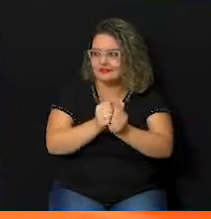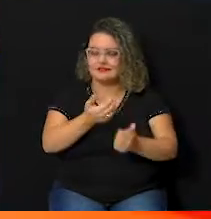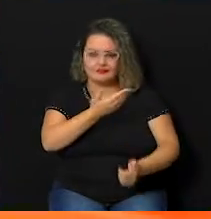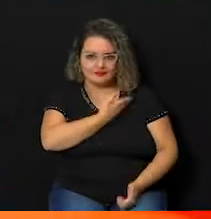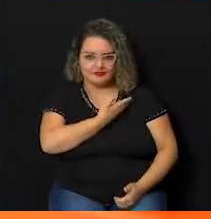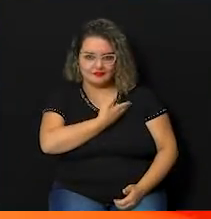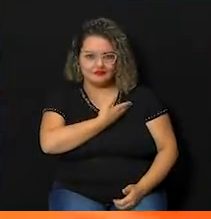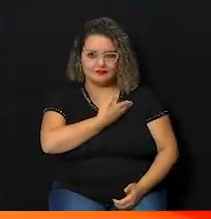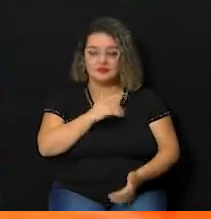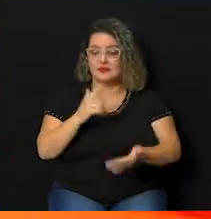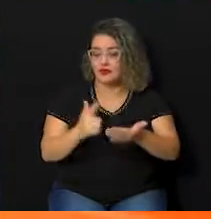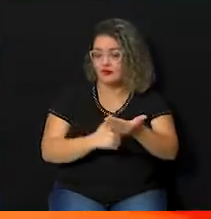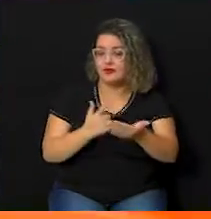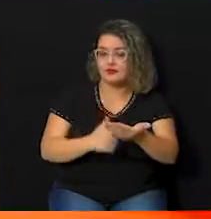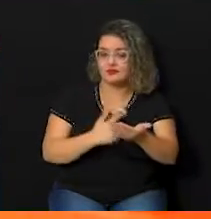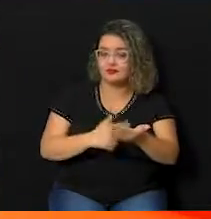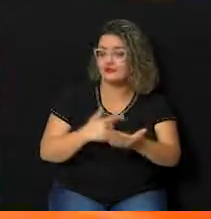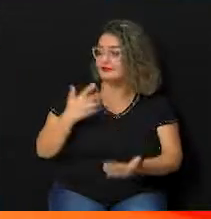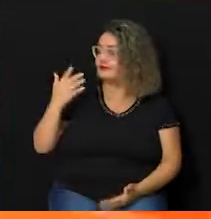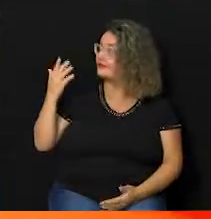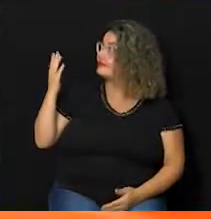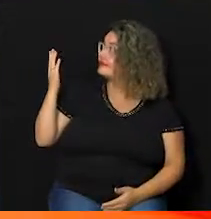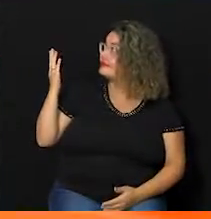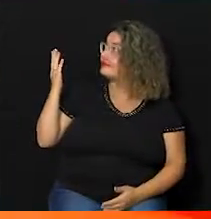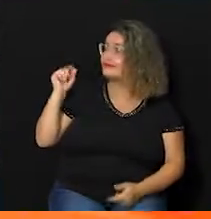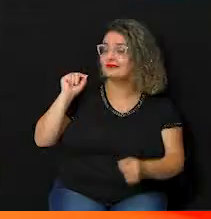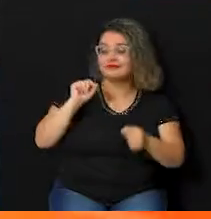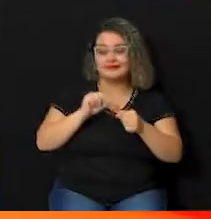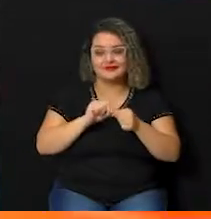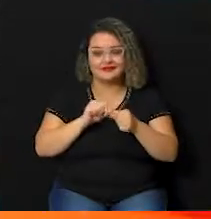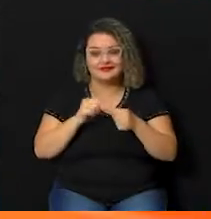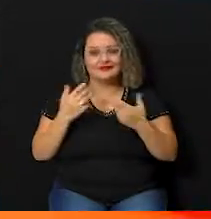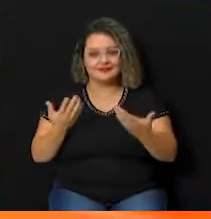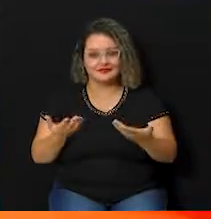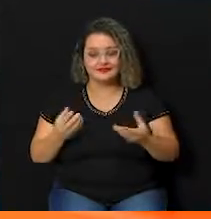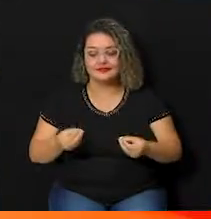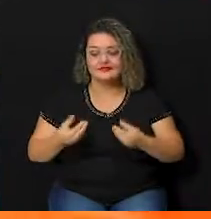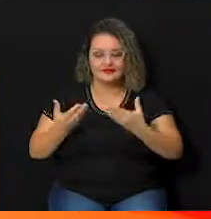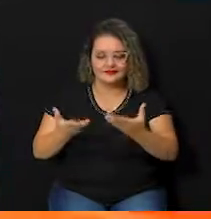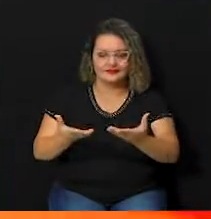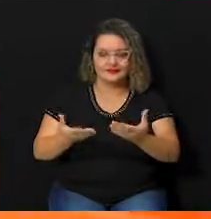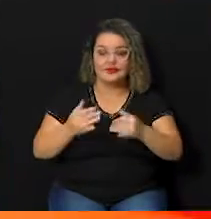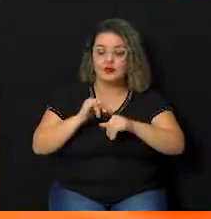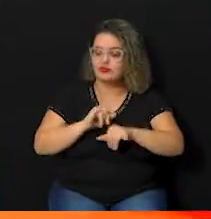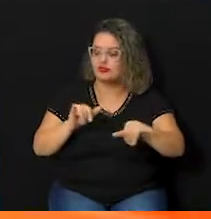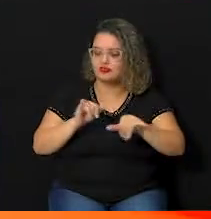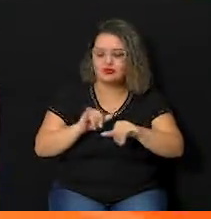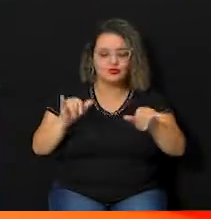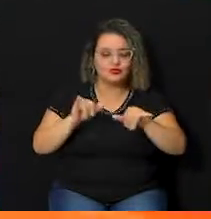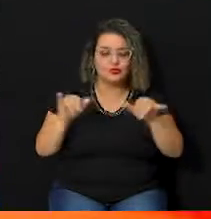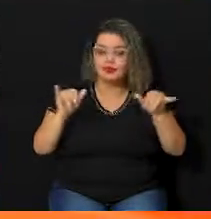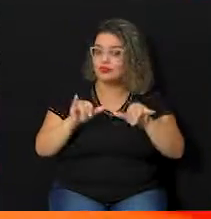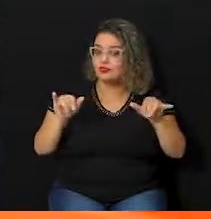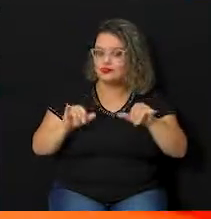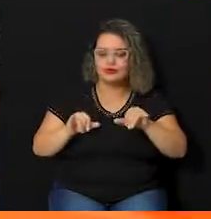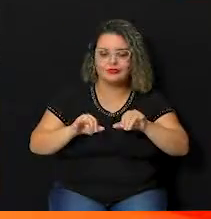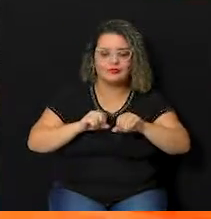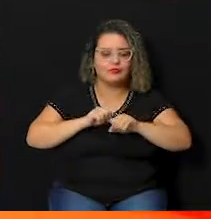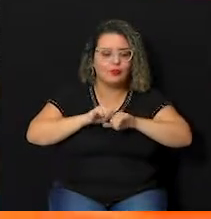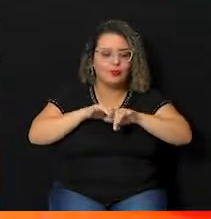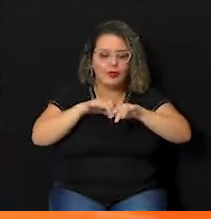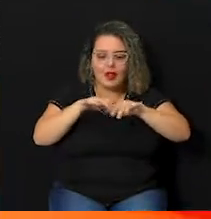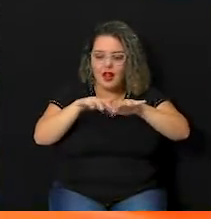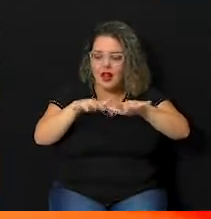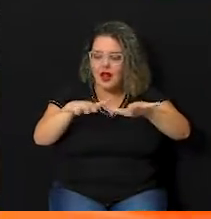do livro e tal. Eu acabei fazendo a tirinha e mandei para ela. Dali foi viralizando. Eu fui para uma